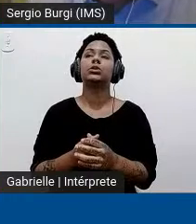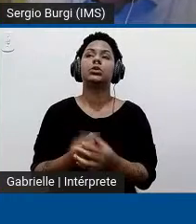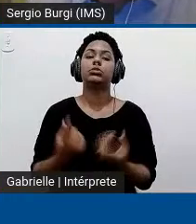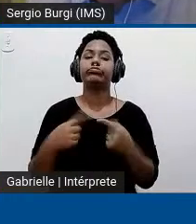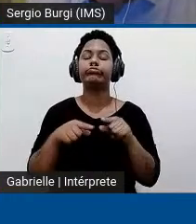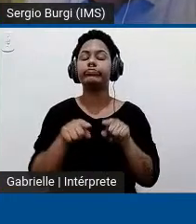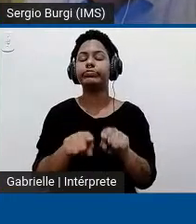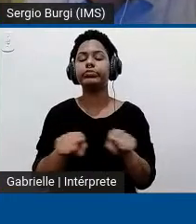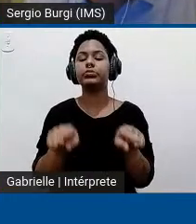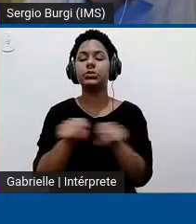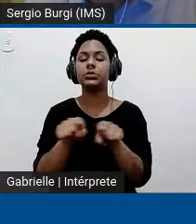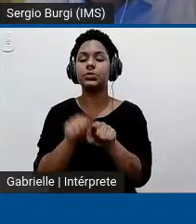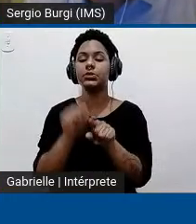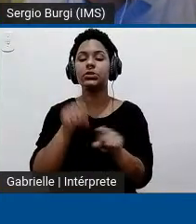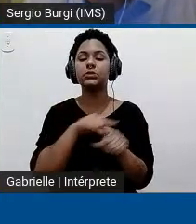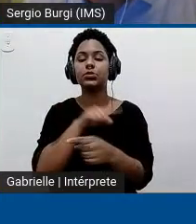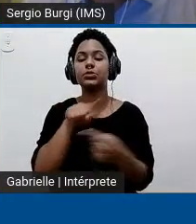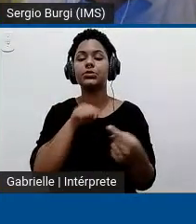também para